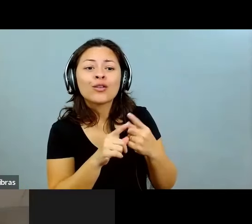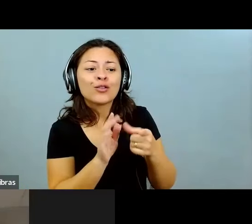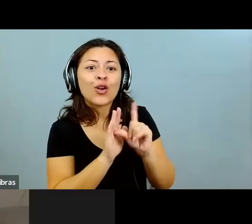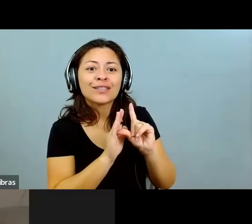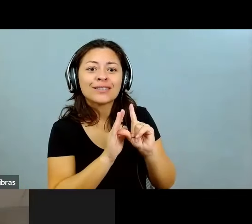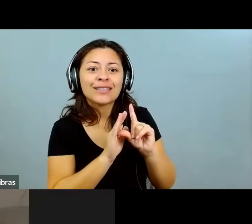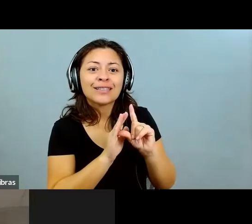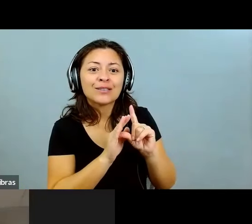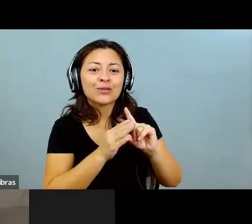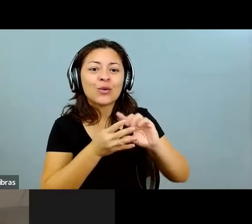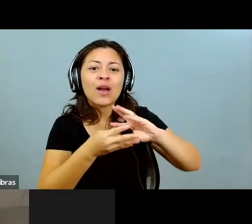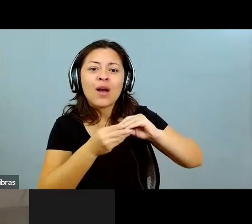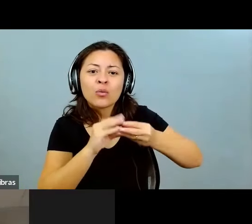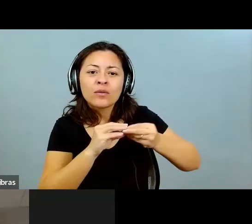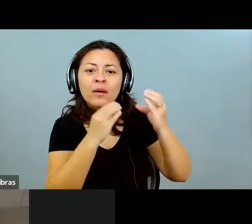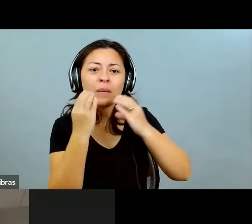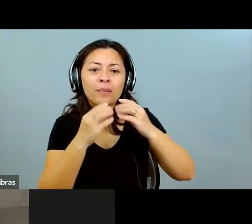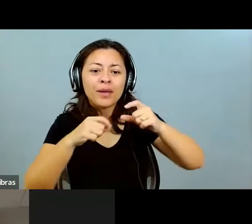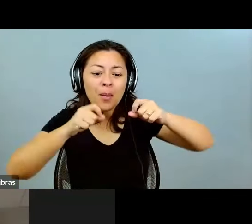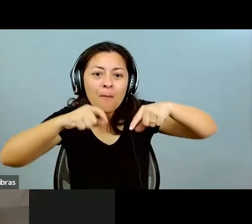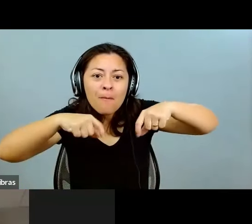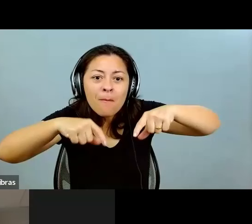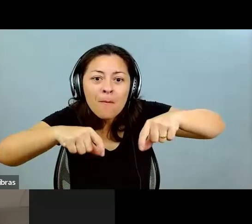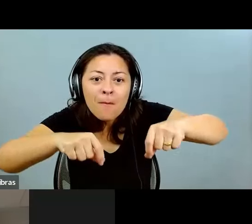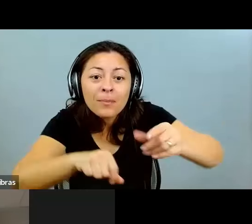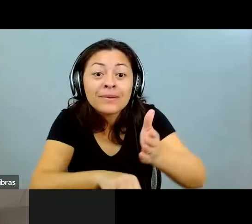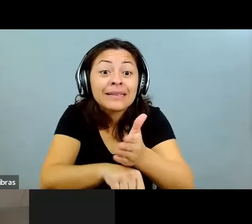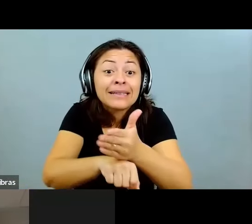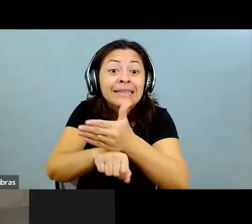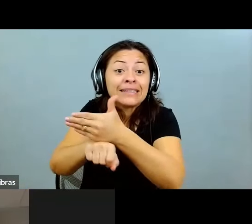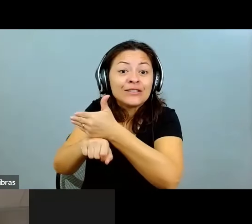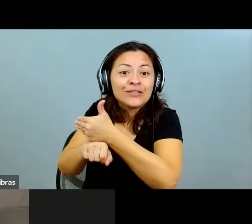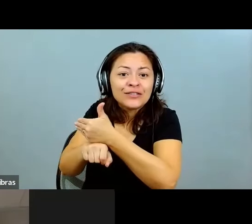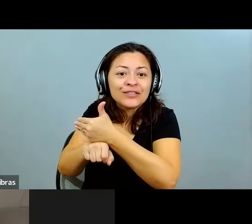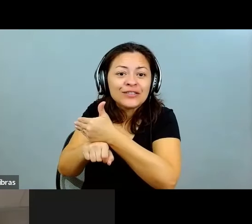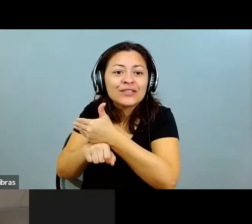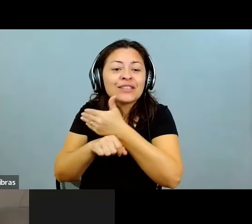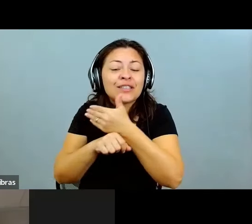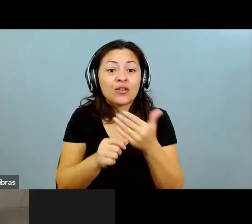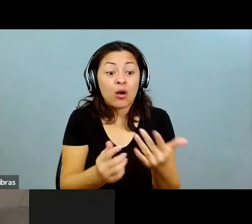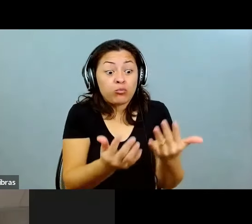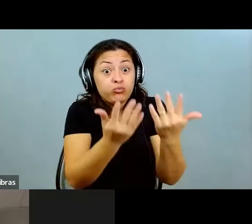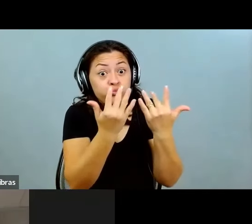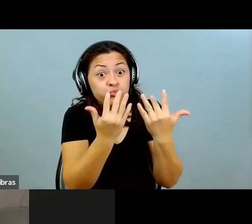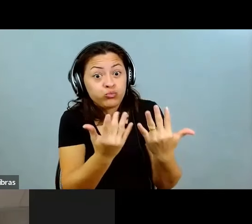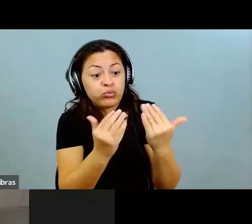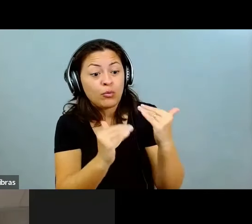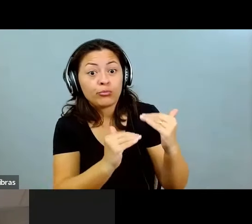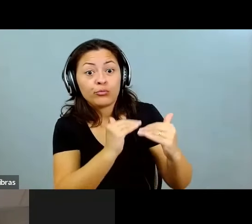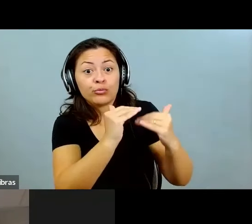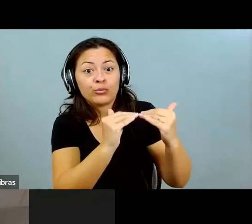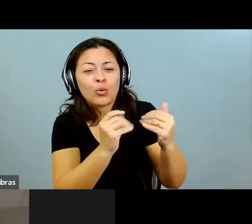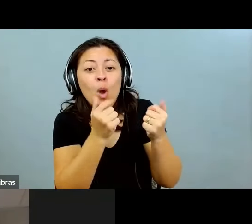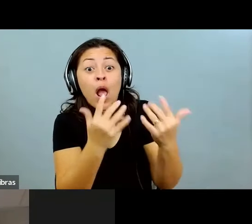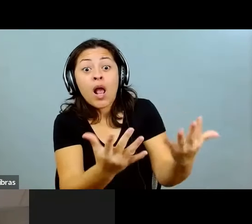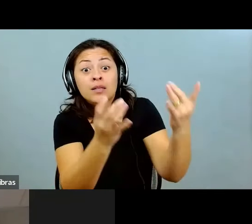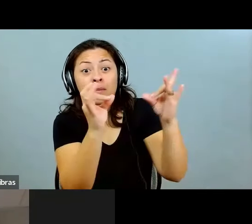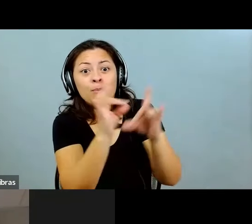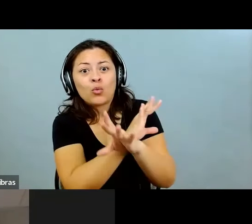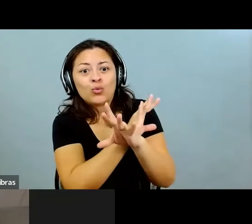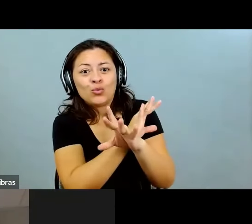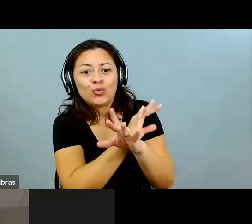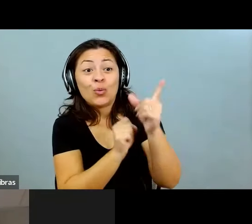segunda saa esse ano do que o normal então ele por isso que ele tá a cultura já tá mais evoluída do que e do que estava normalmente em anos